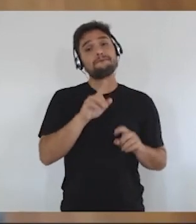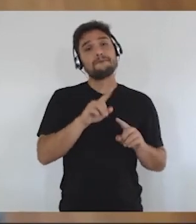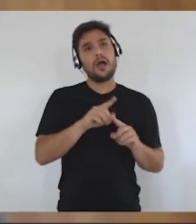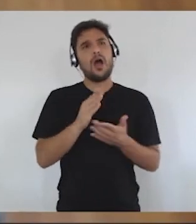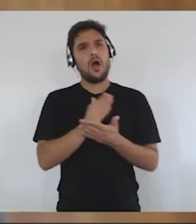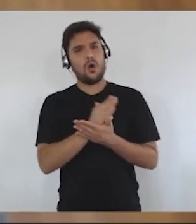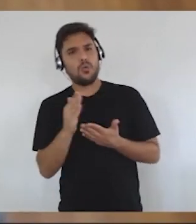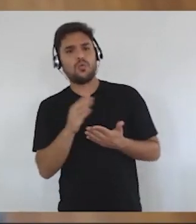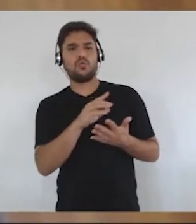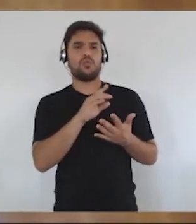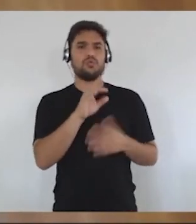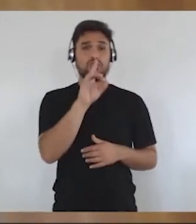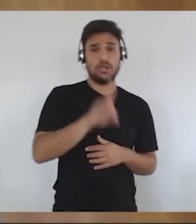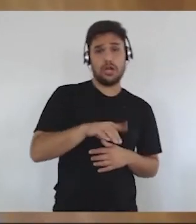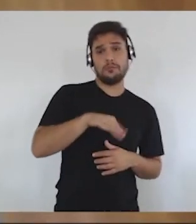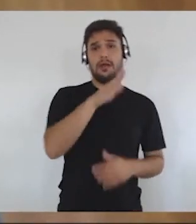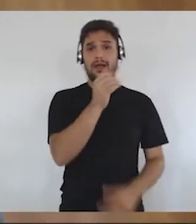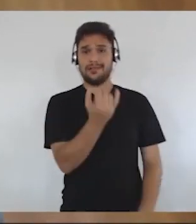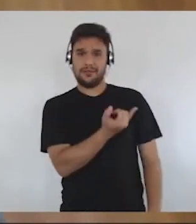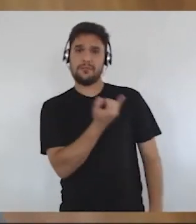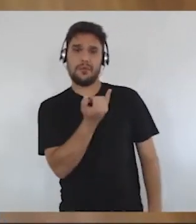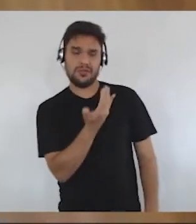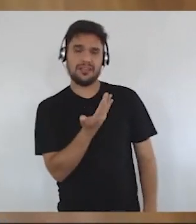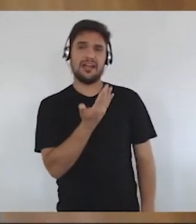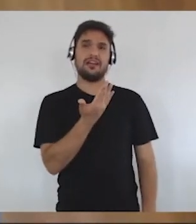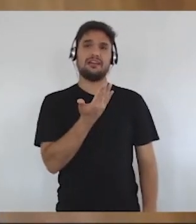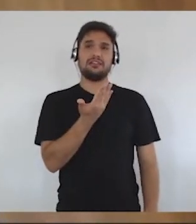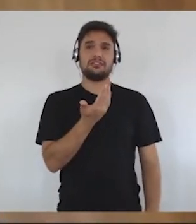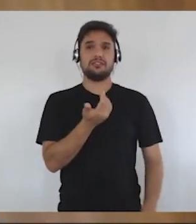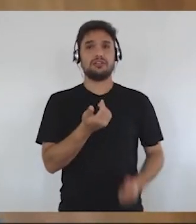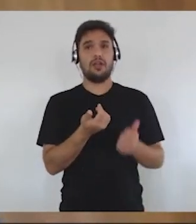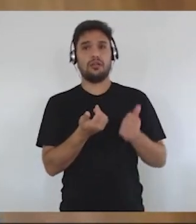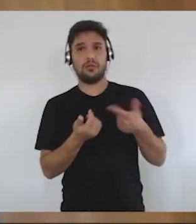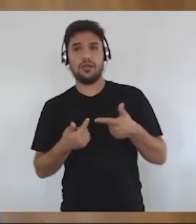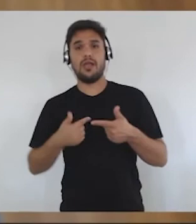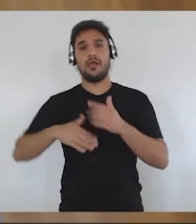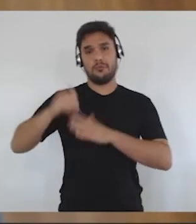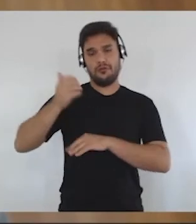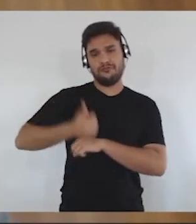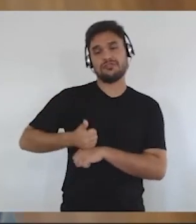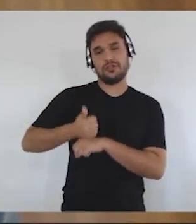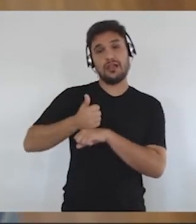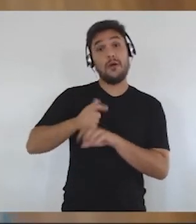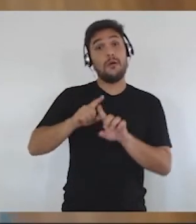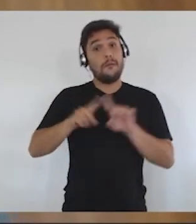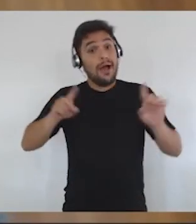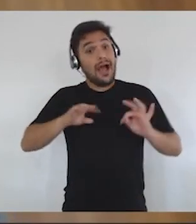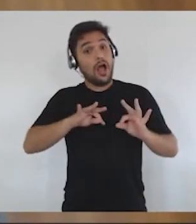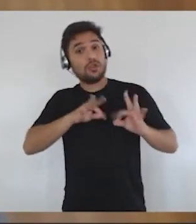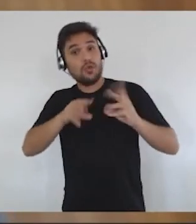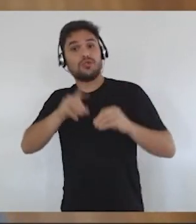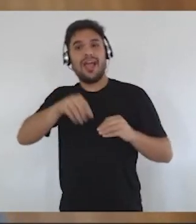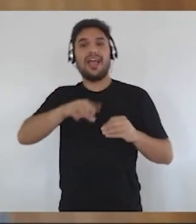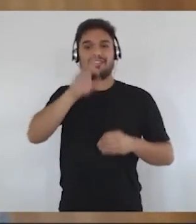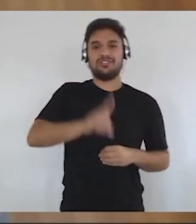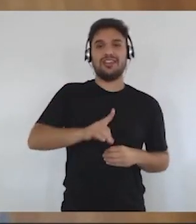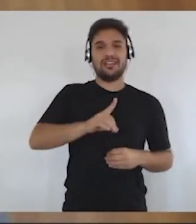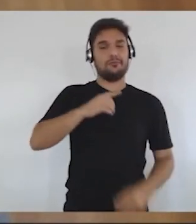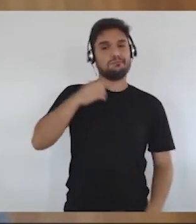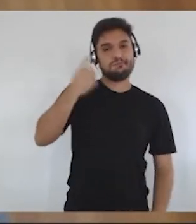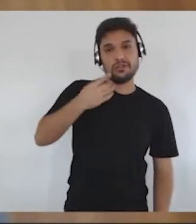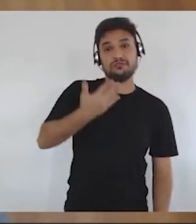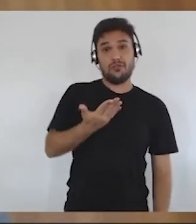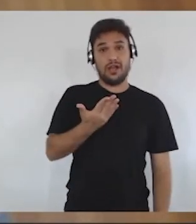uns mais importantes, vamos dizer, ou mais significativos na lida profissional do que outros, mas todos os direitos dos advogados,